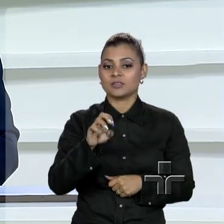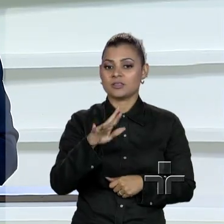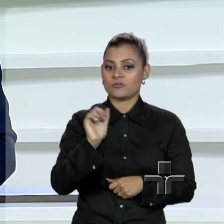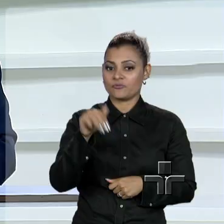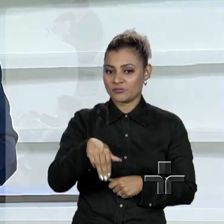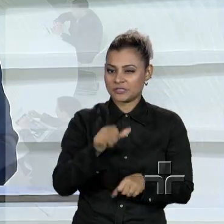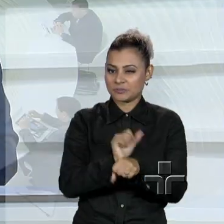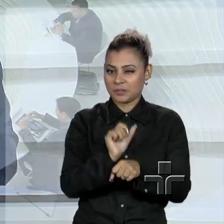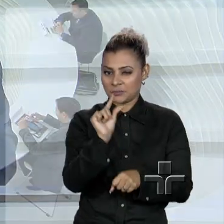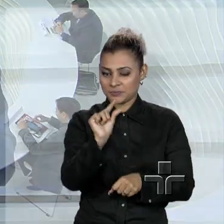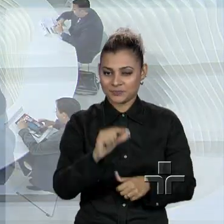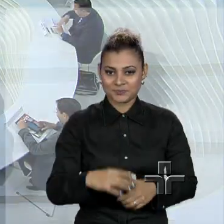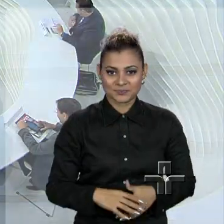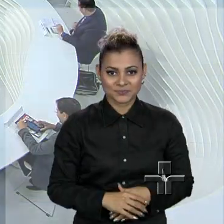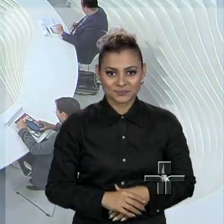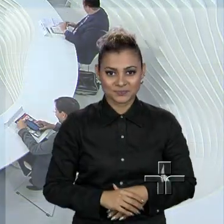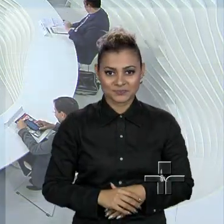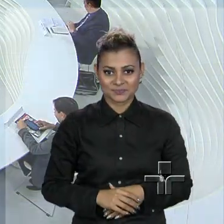aguarde.